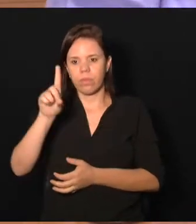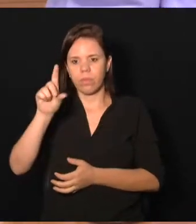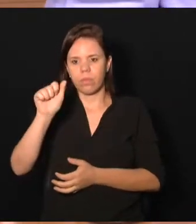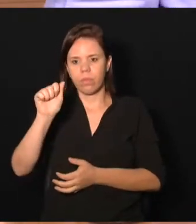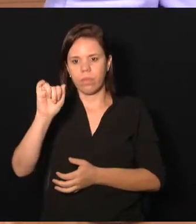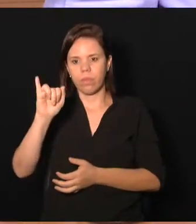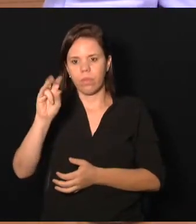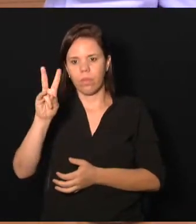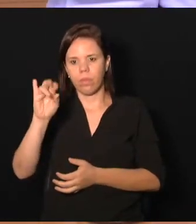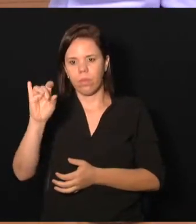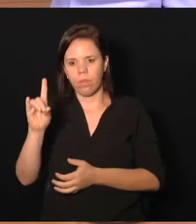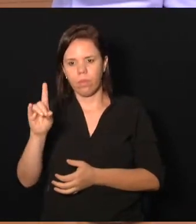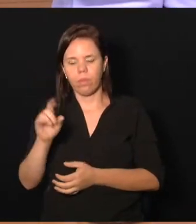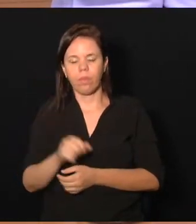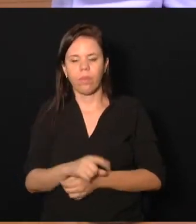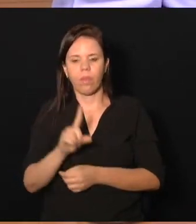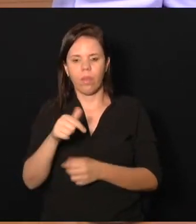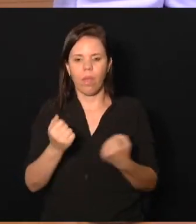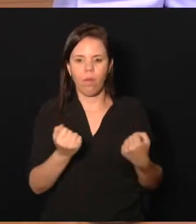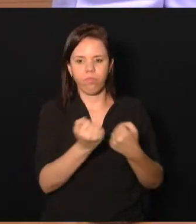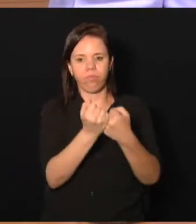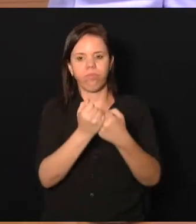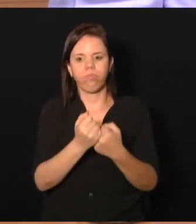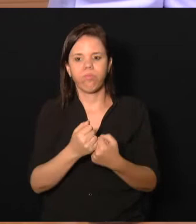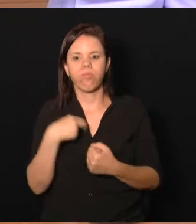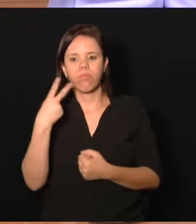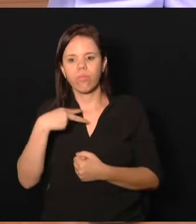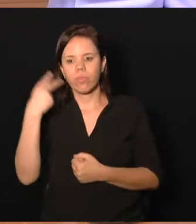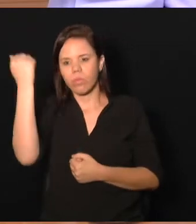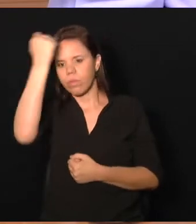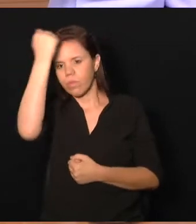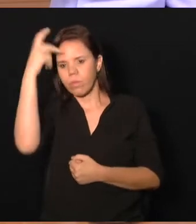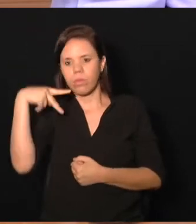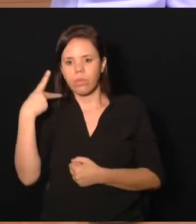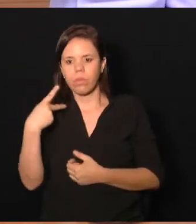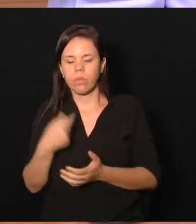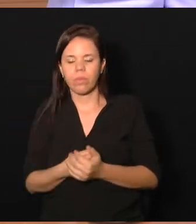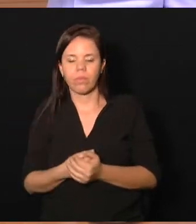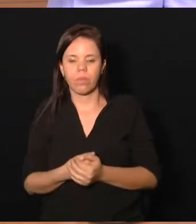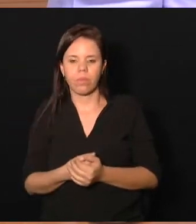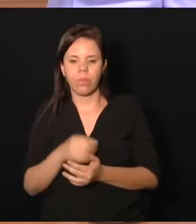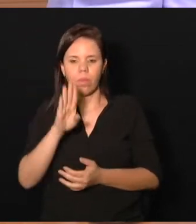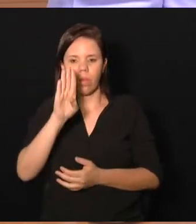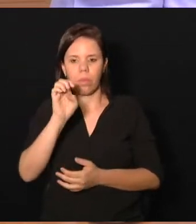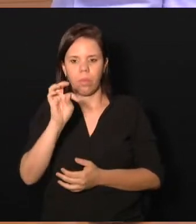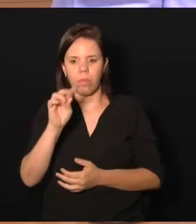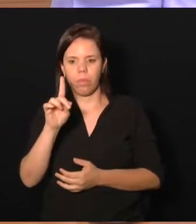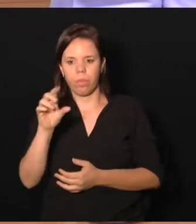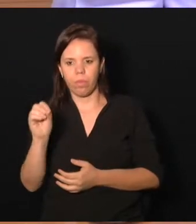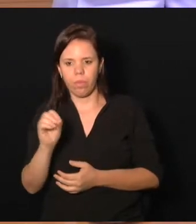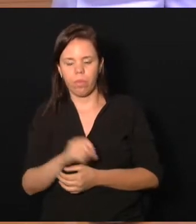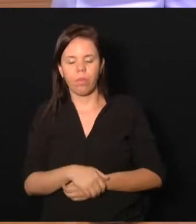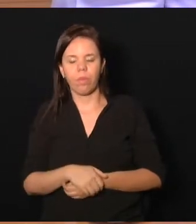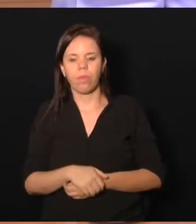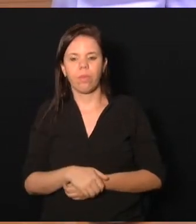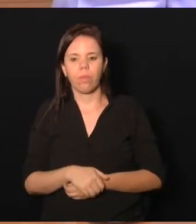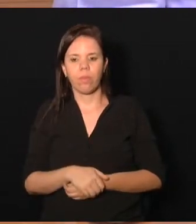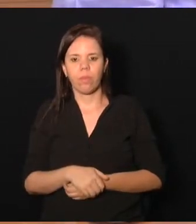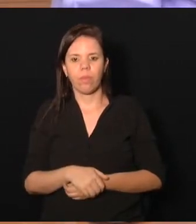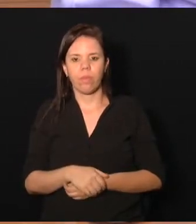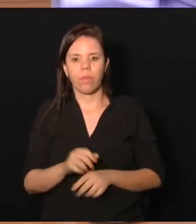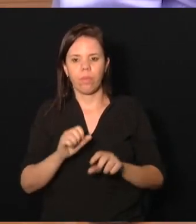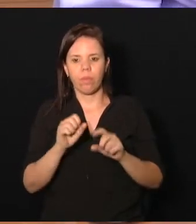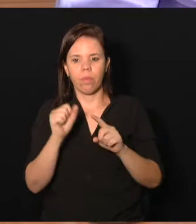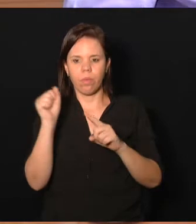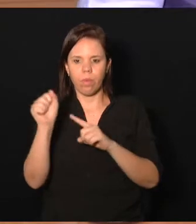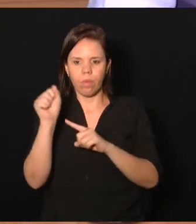que é assessor do Ailton, Benedito Saga, presidente da Acicarém, Associação